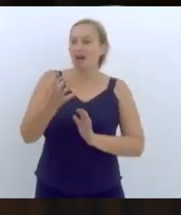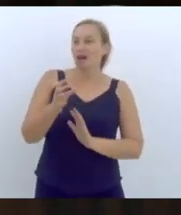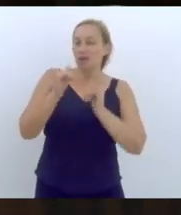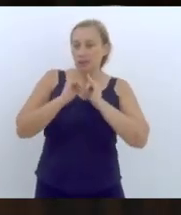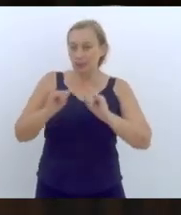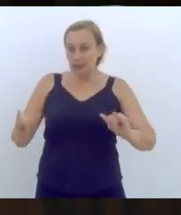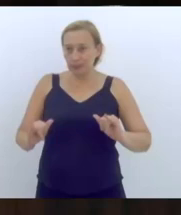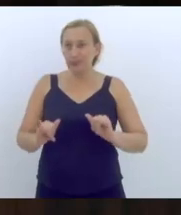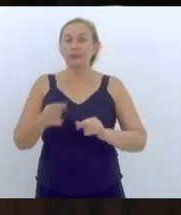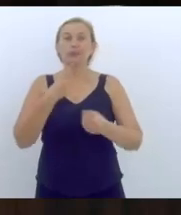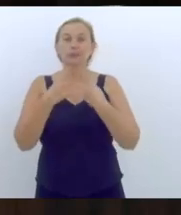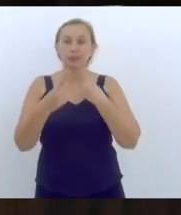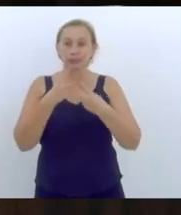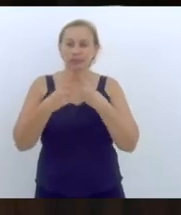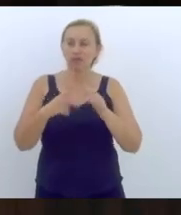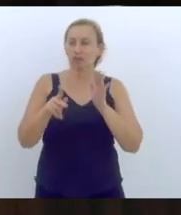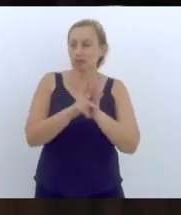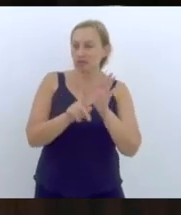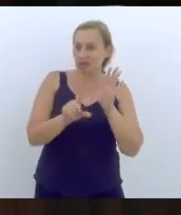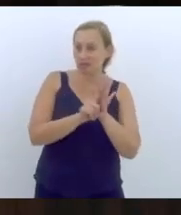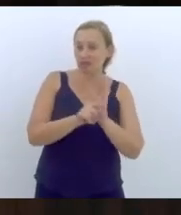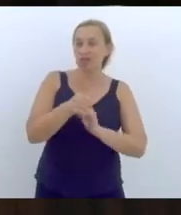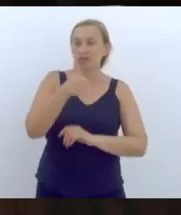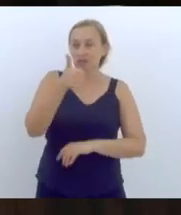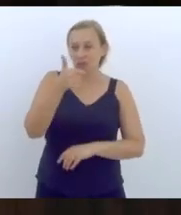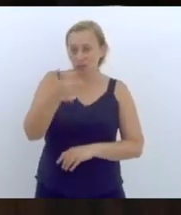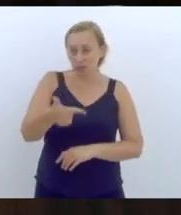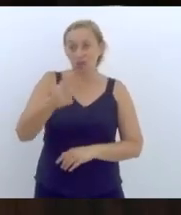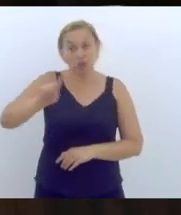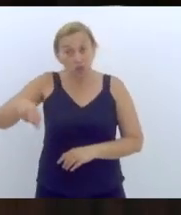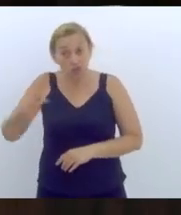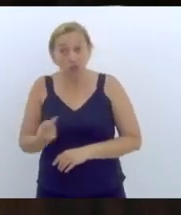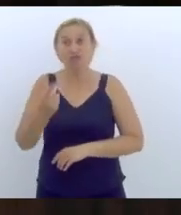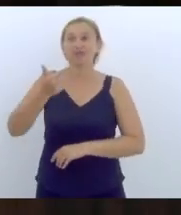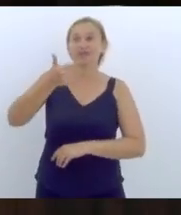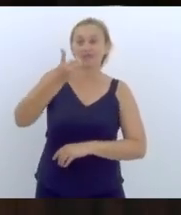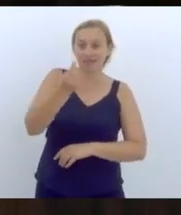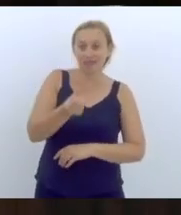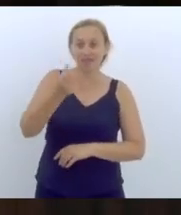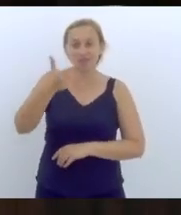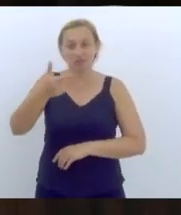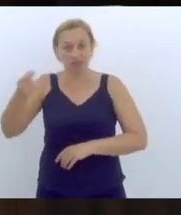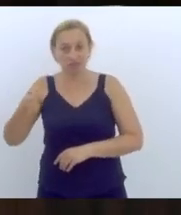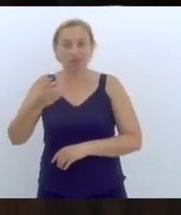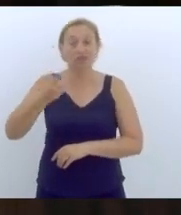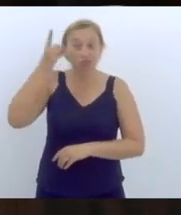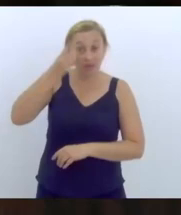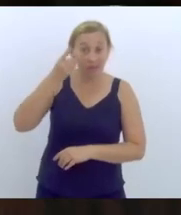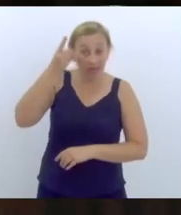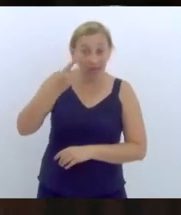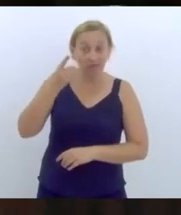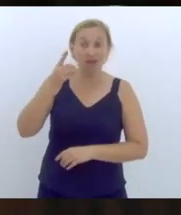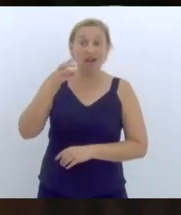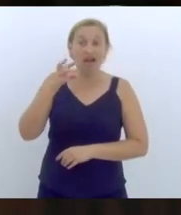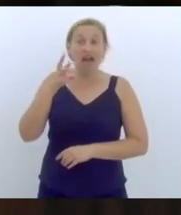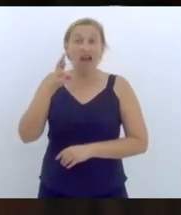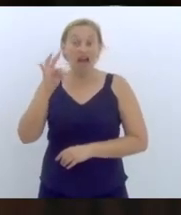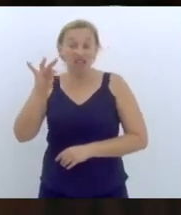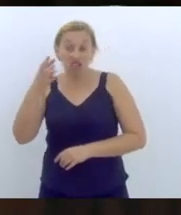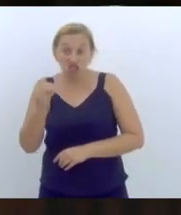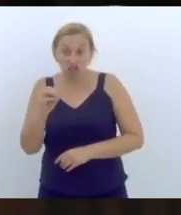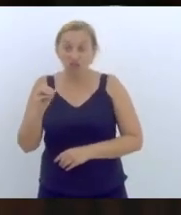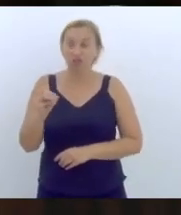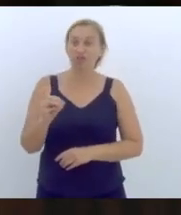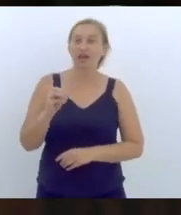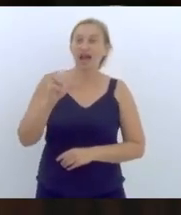Anuncio em discussão o projeto de lei número 2692 de 2020, de autoria do deputado Giovanni Ratinho, que autoriza a AGRIO